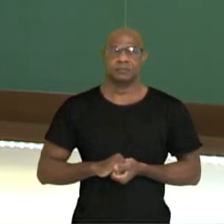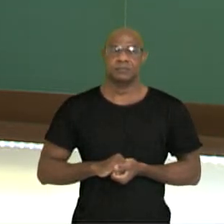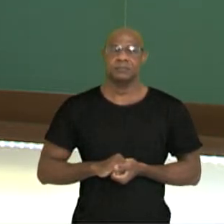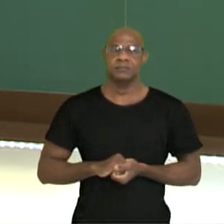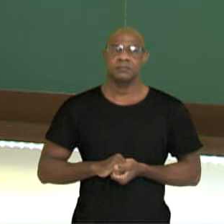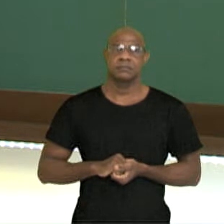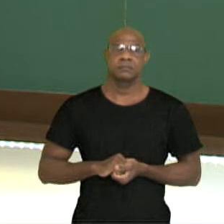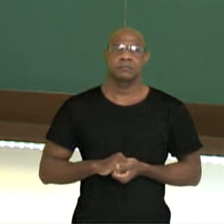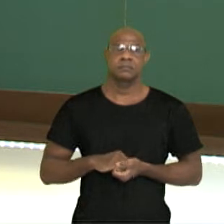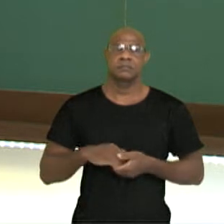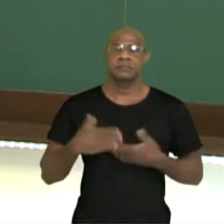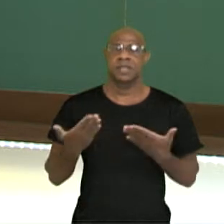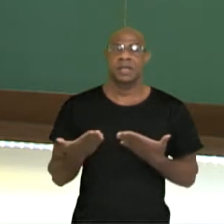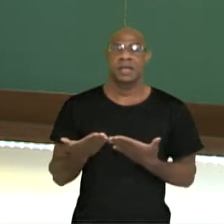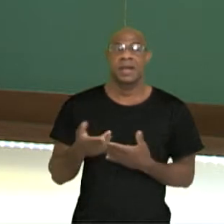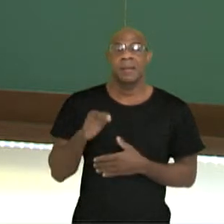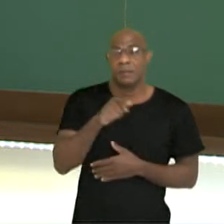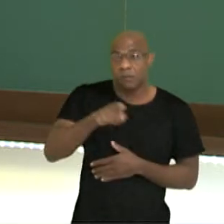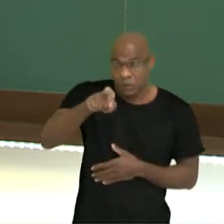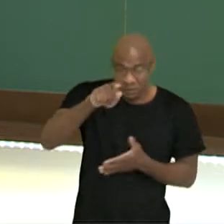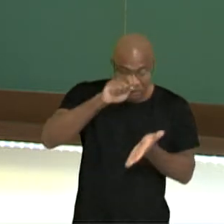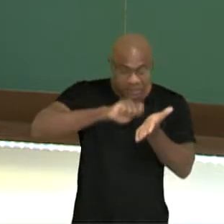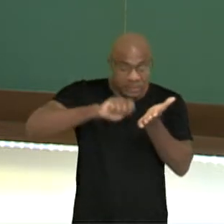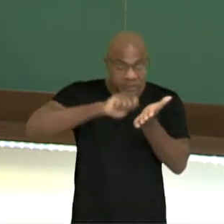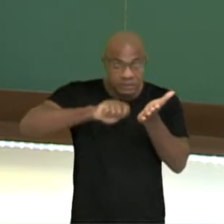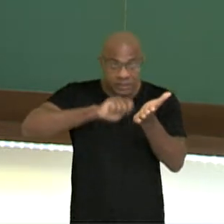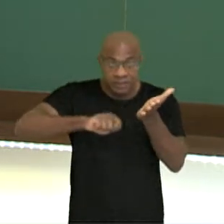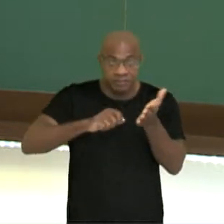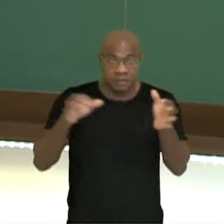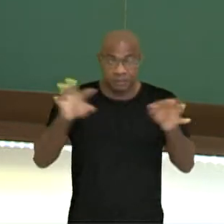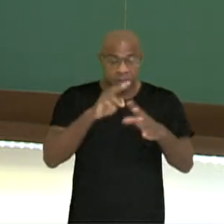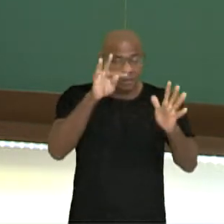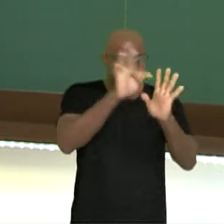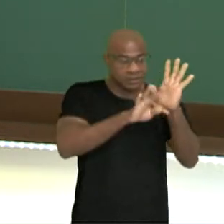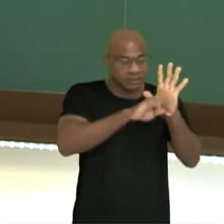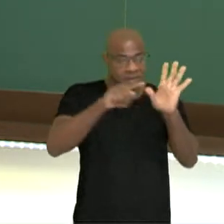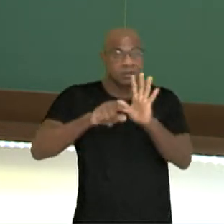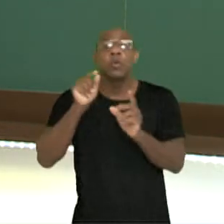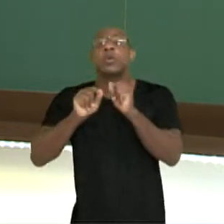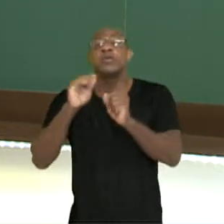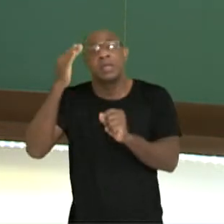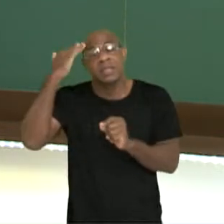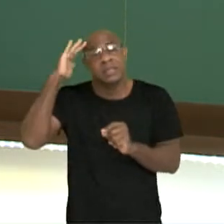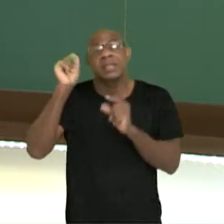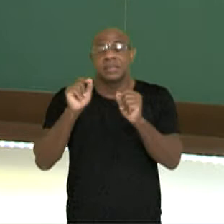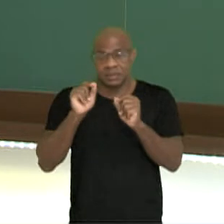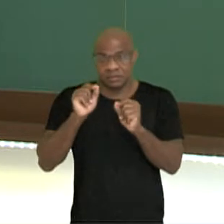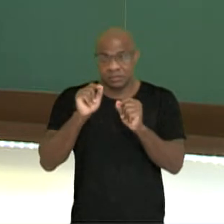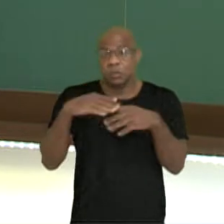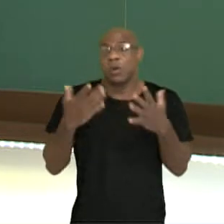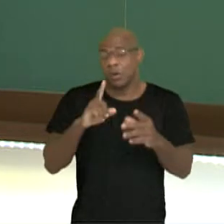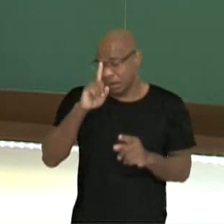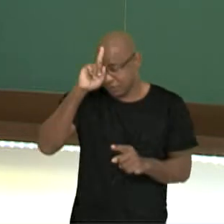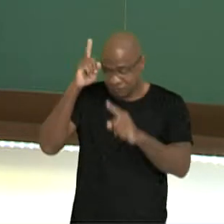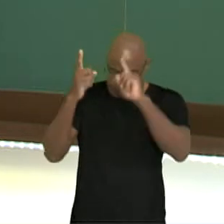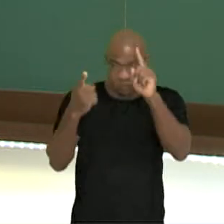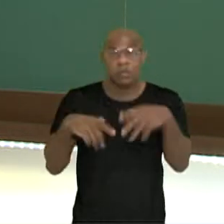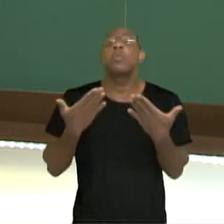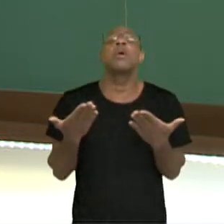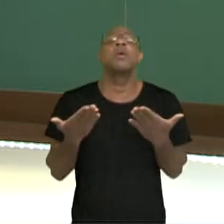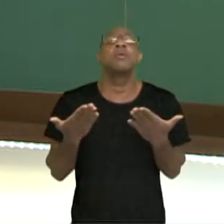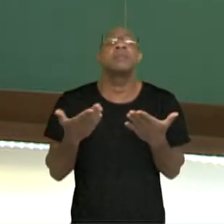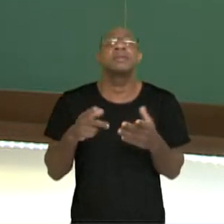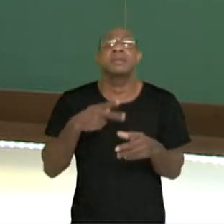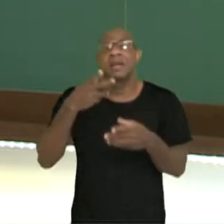Né? Então, é para você escrever, né, depois de ter lido esse texto aqui, o que você entendeu, qual que é a invenção, de que invenção estamos